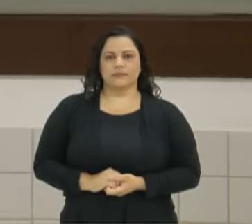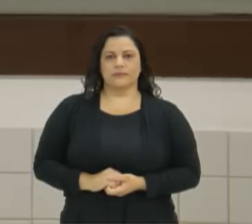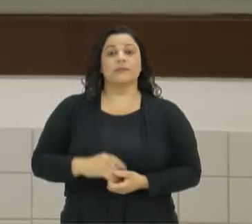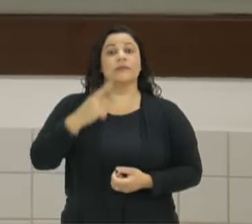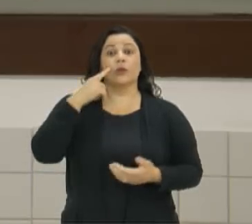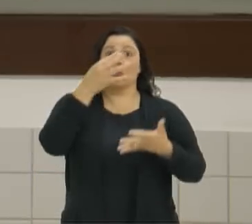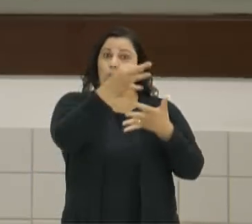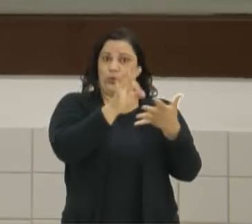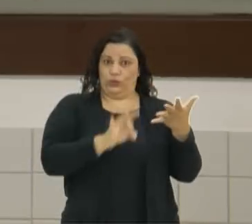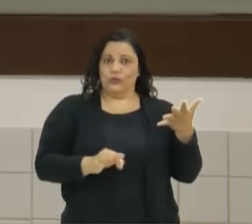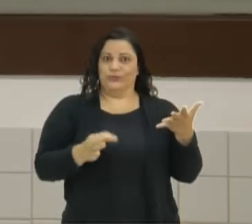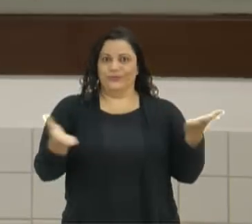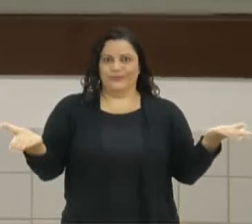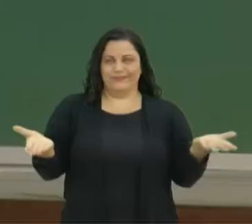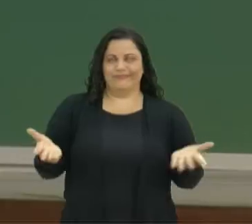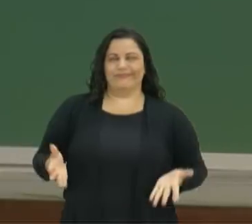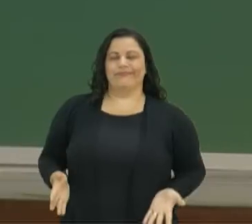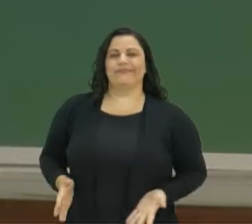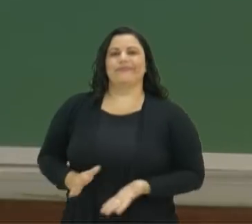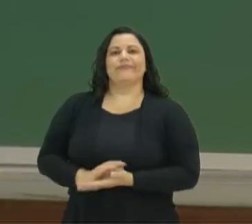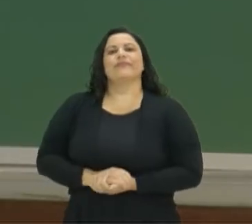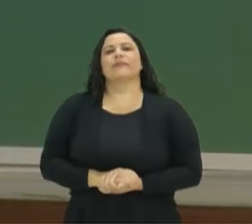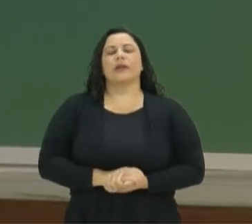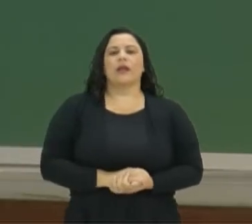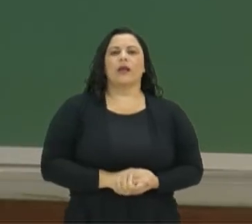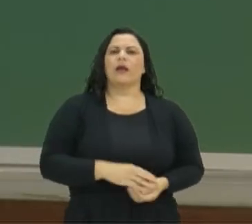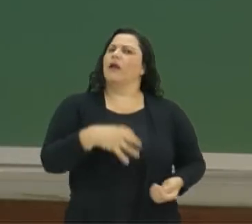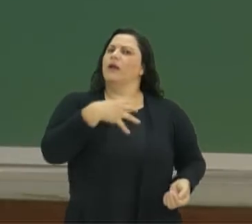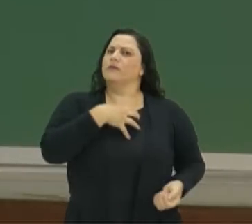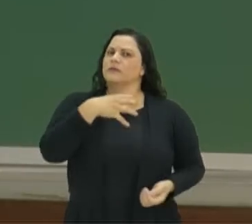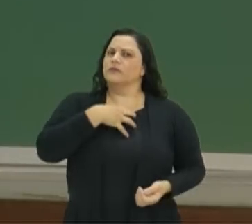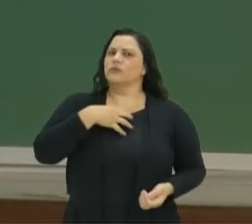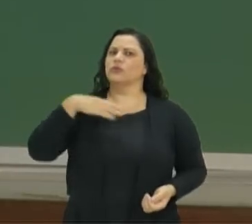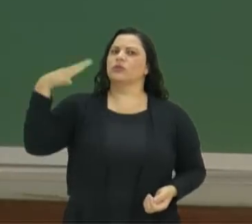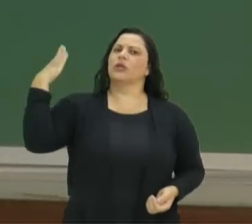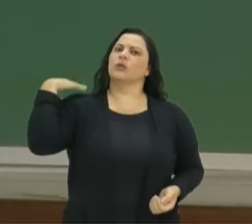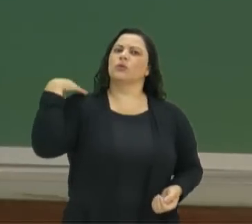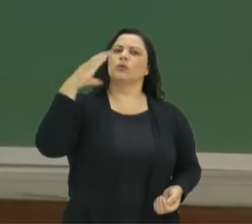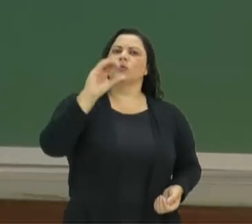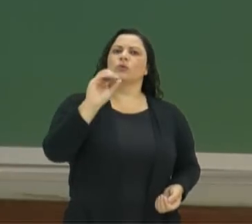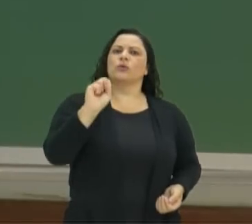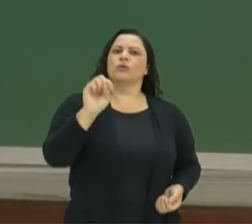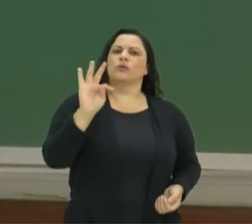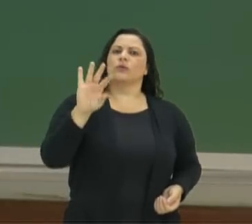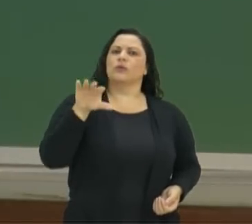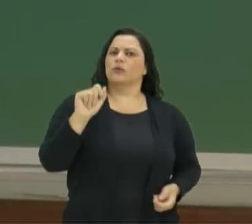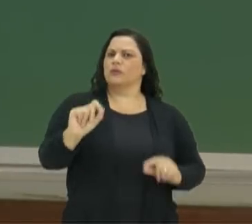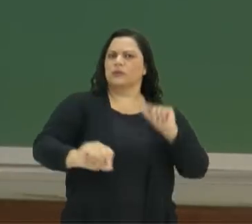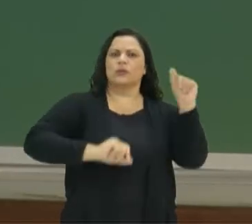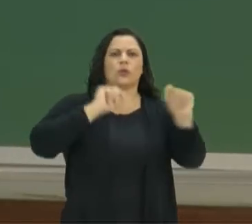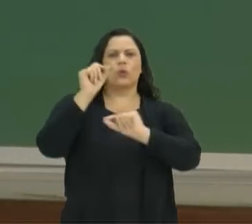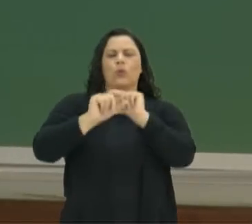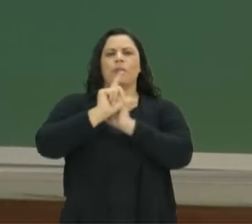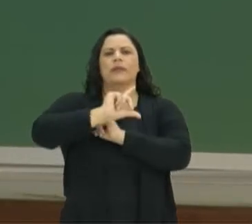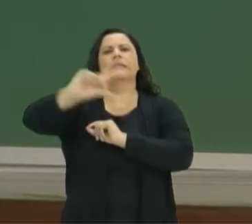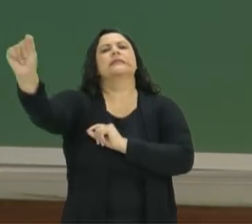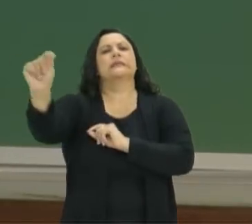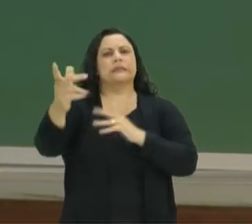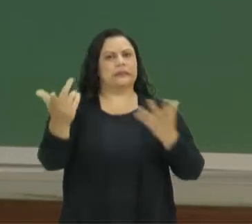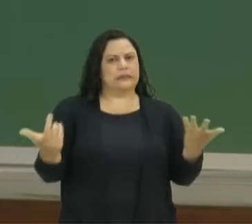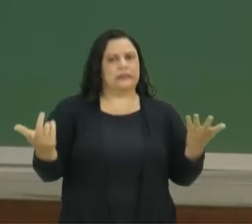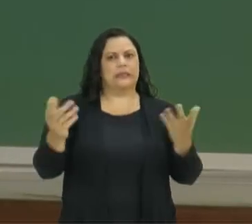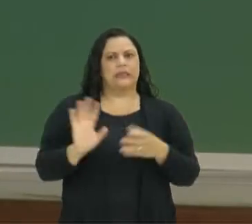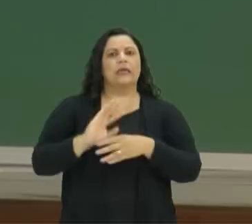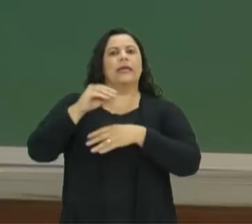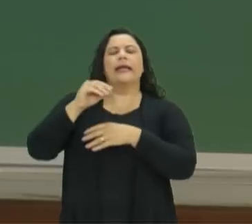Corrigindo então, olha só. No estilo costas, como é realizada a saída do nadador? De dentro